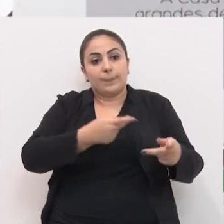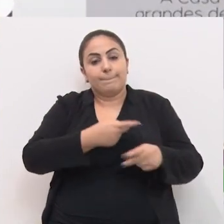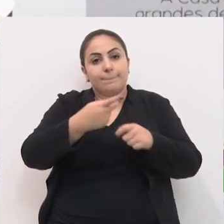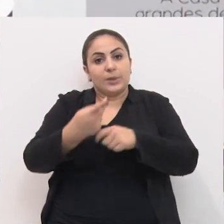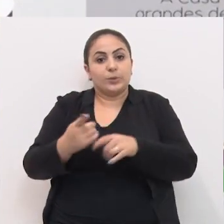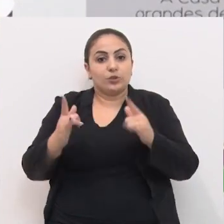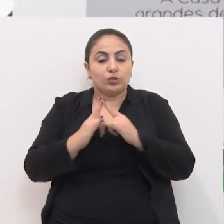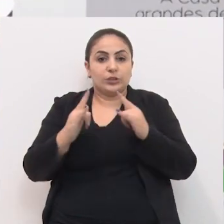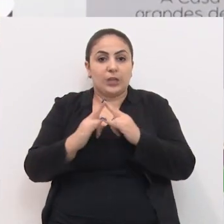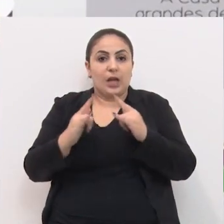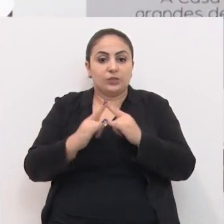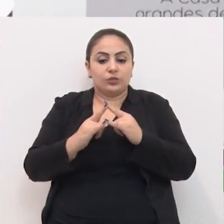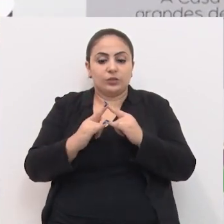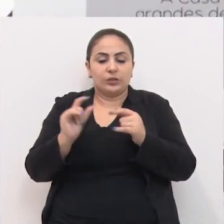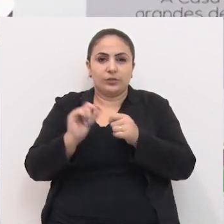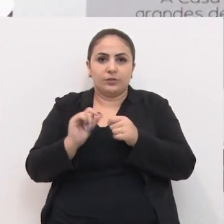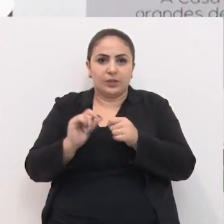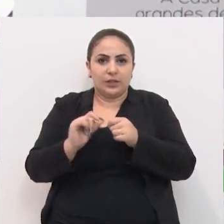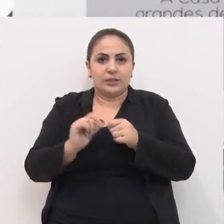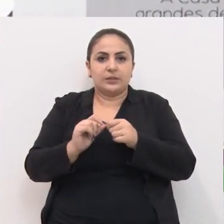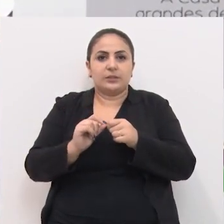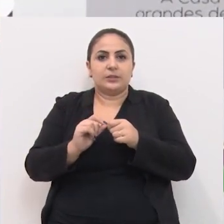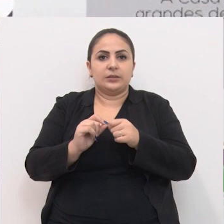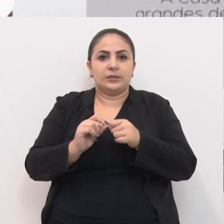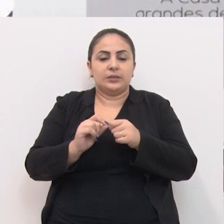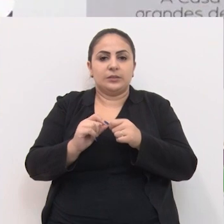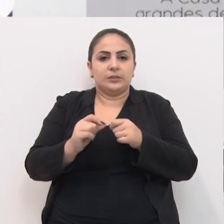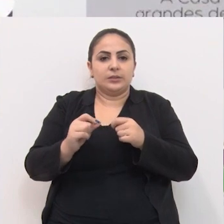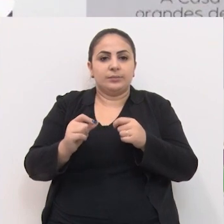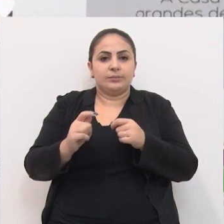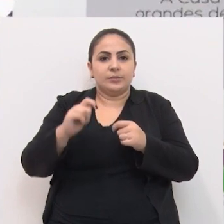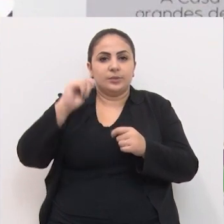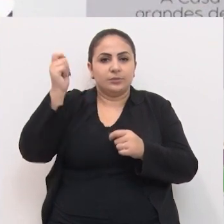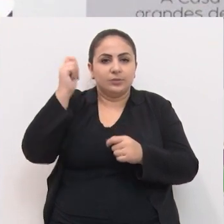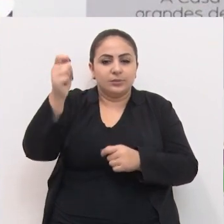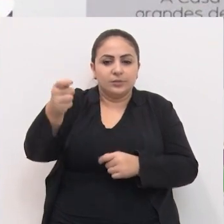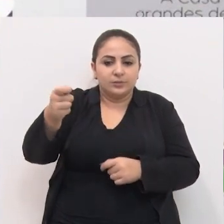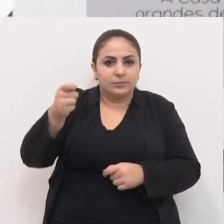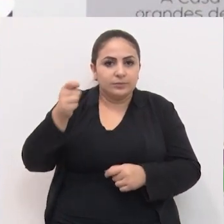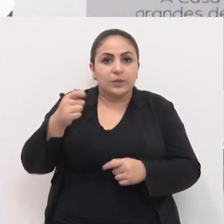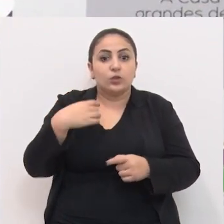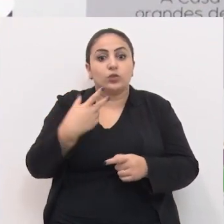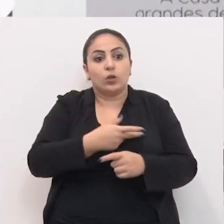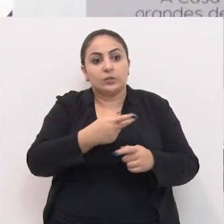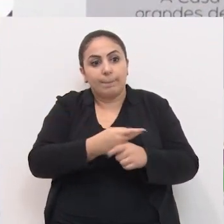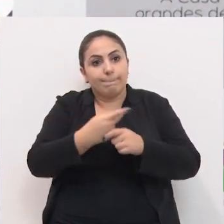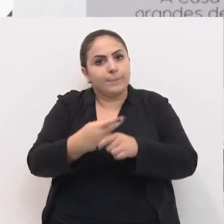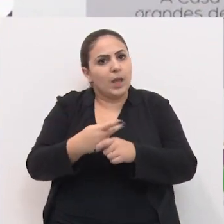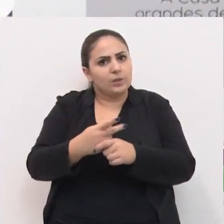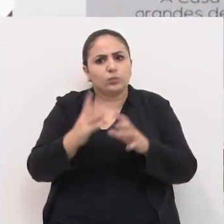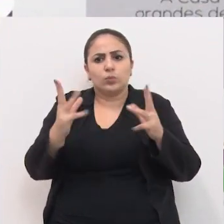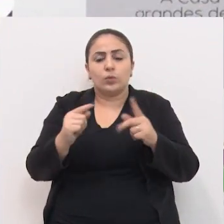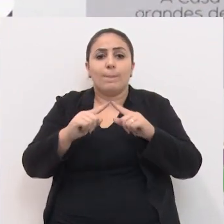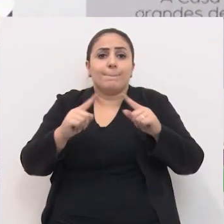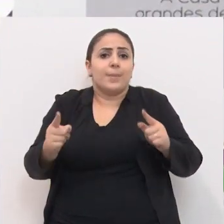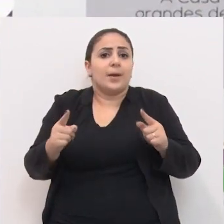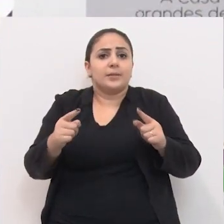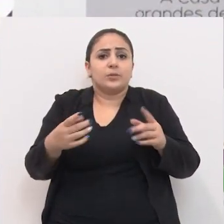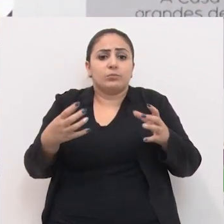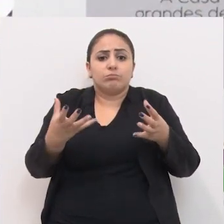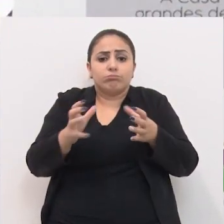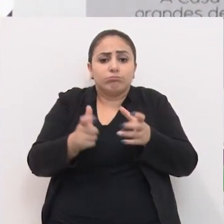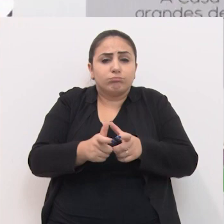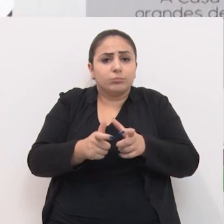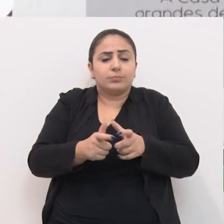sejam realizadas em uma nova sede. Atualmente nós estamos ocupando o chamado restaurante do Parque de